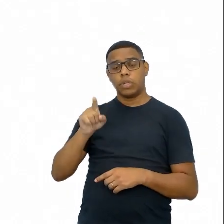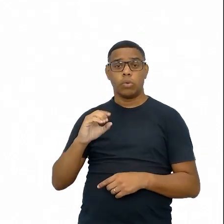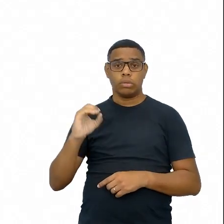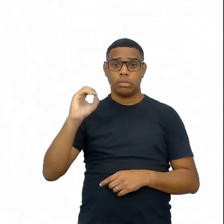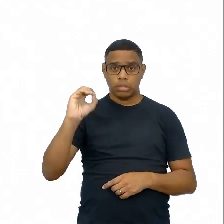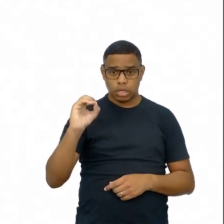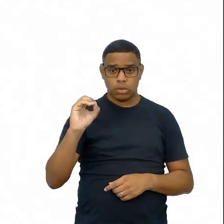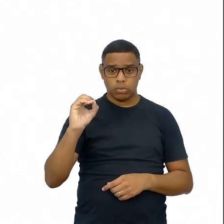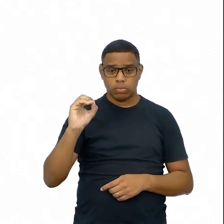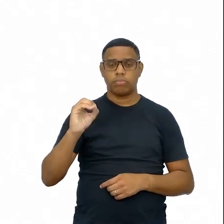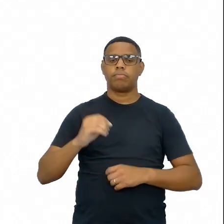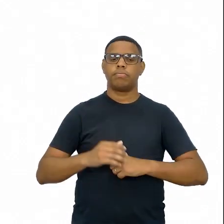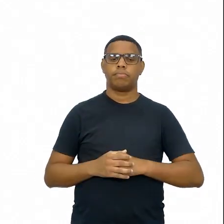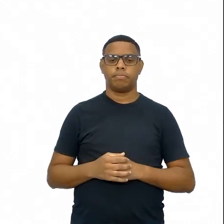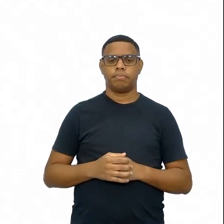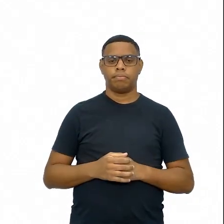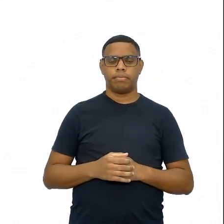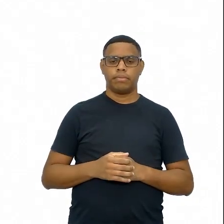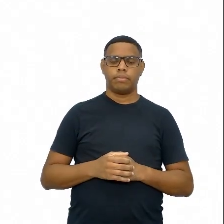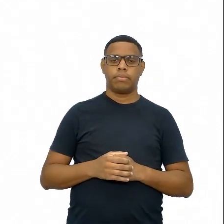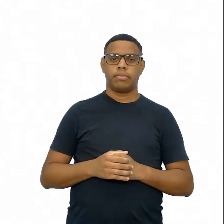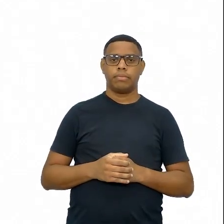zero.